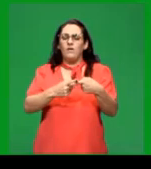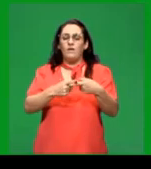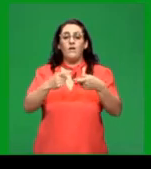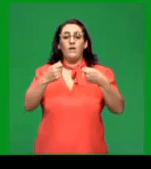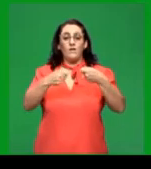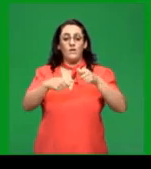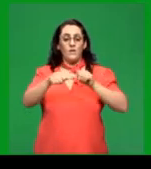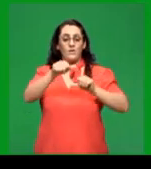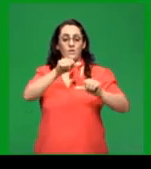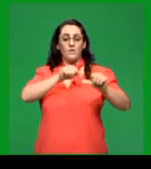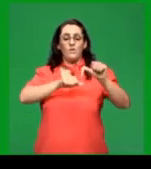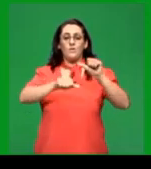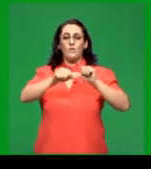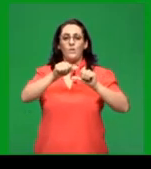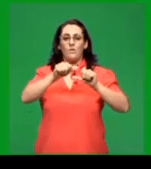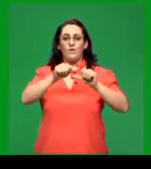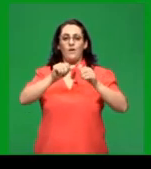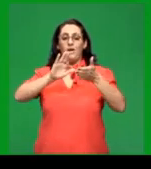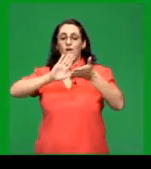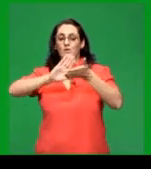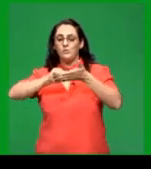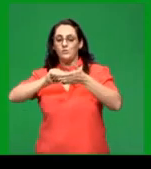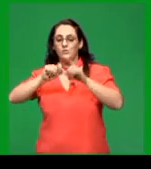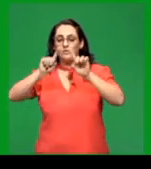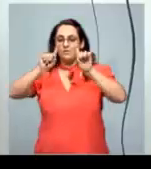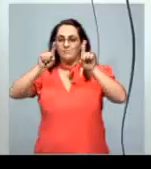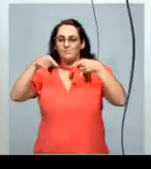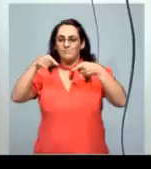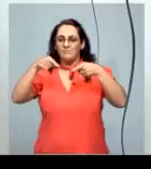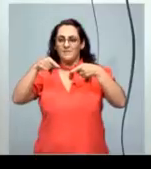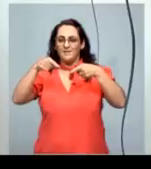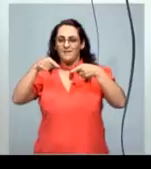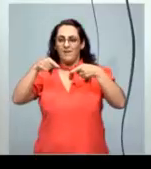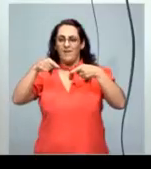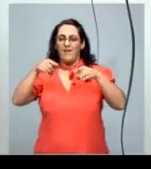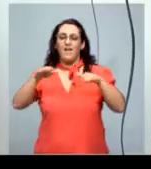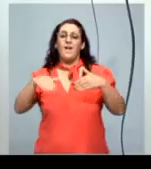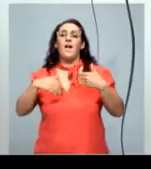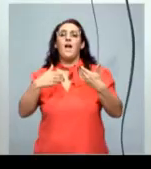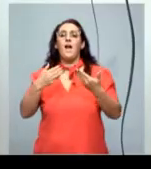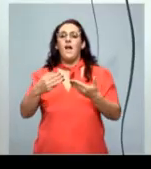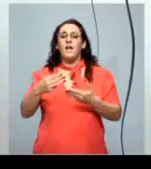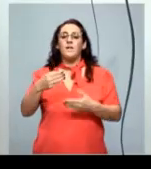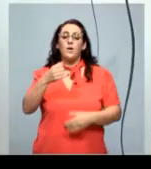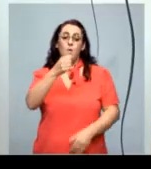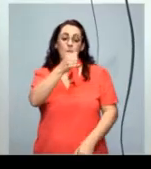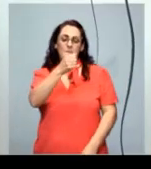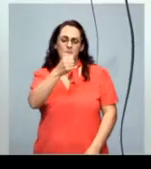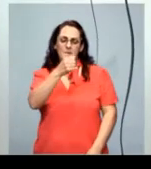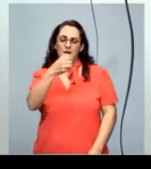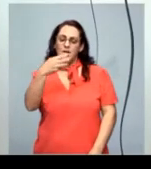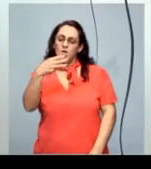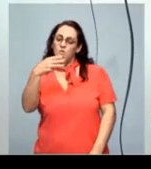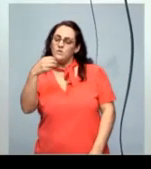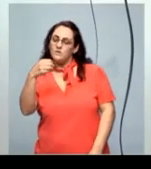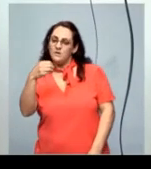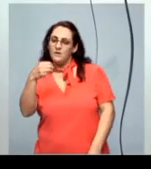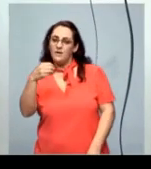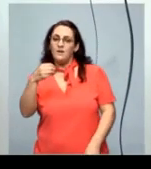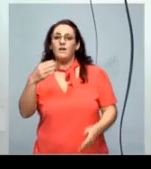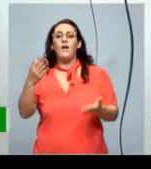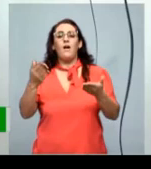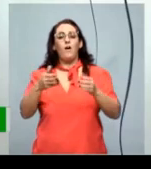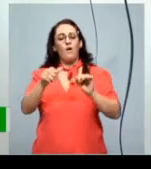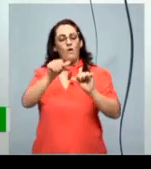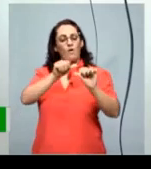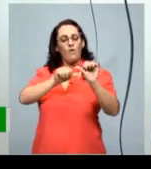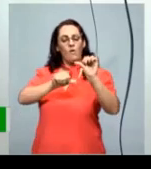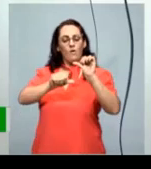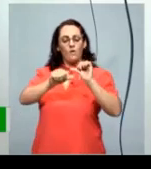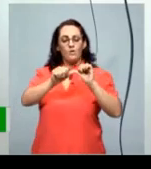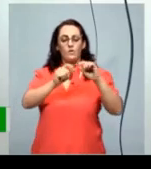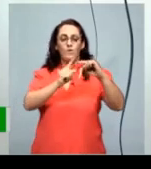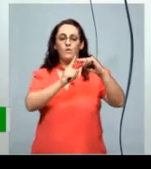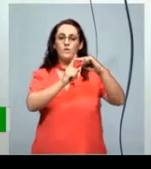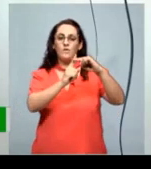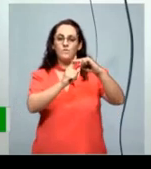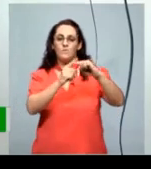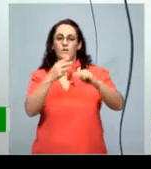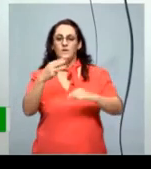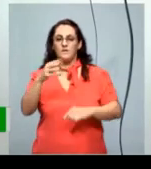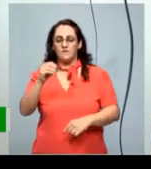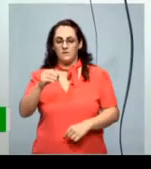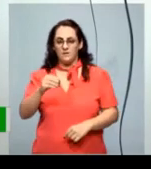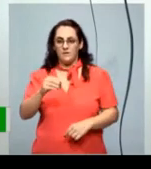sinal para tirar o parênteses. Então, o 30, em vez de ficar menos 30, eu troco o sinal. Então, vai